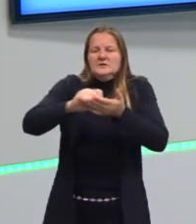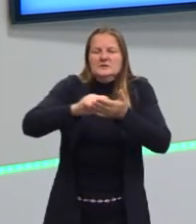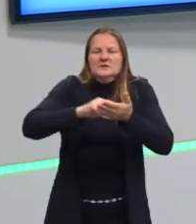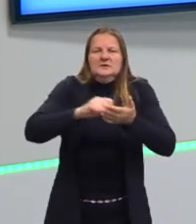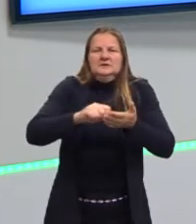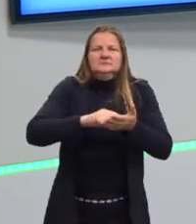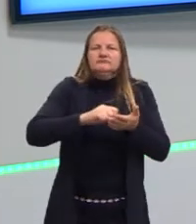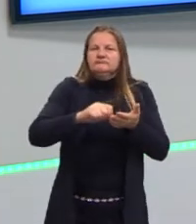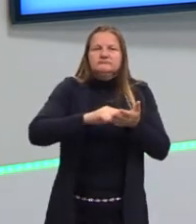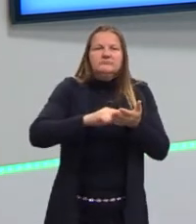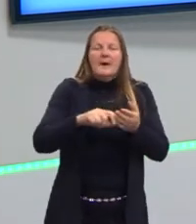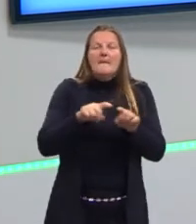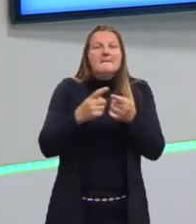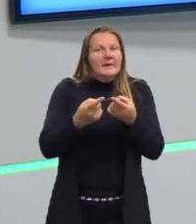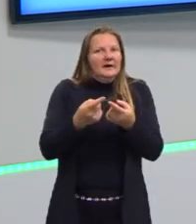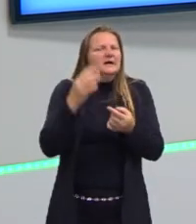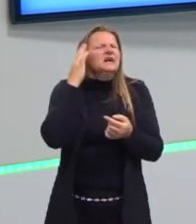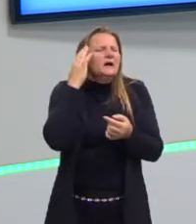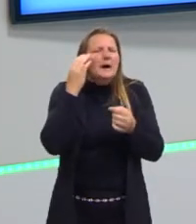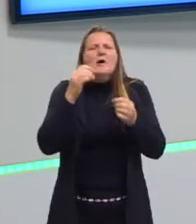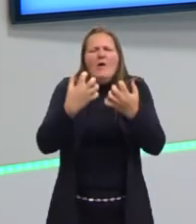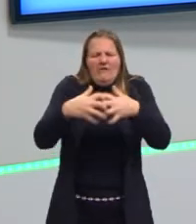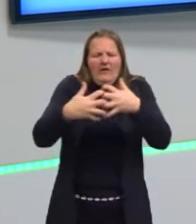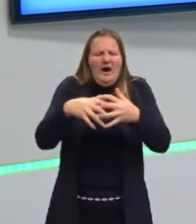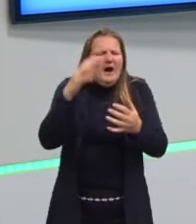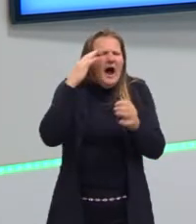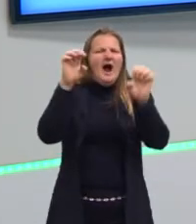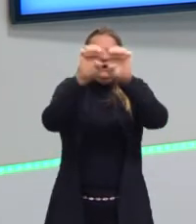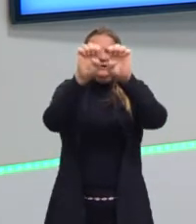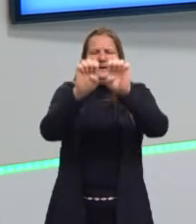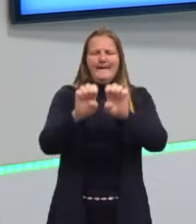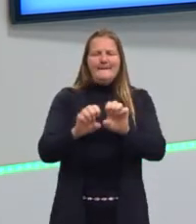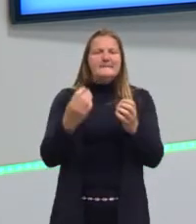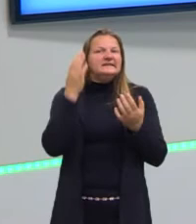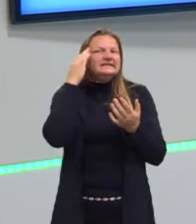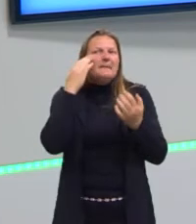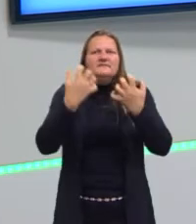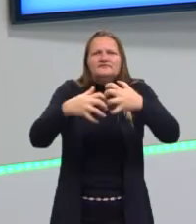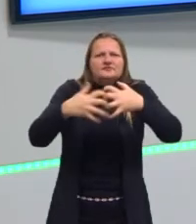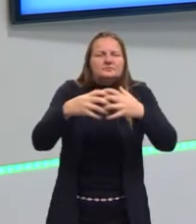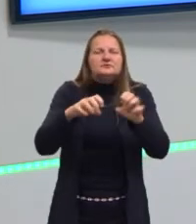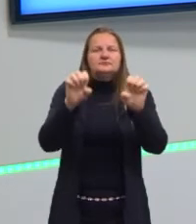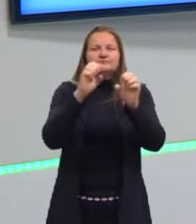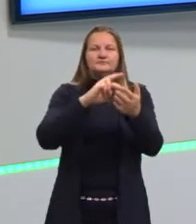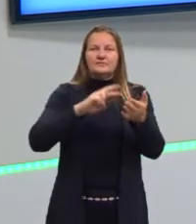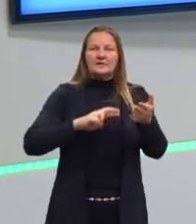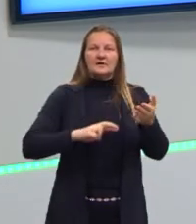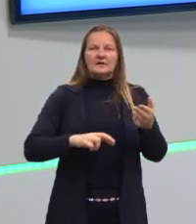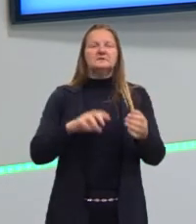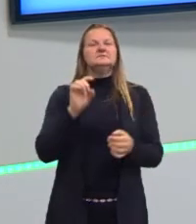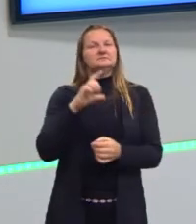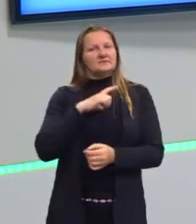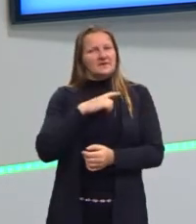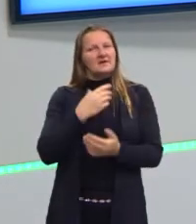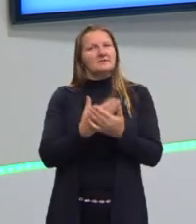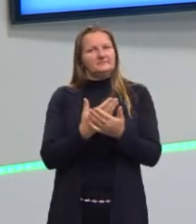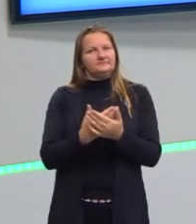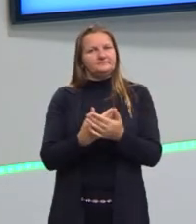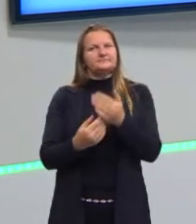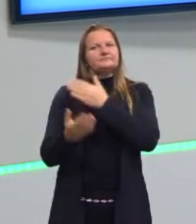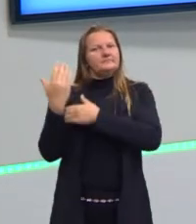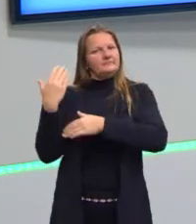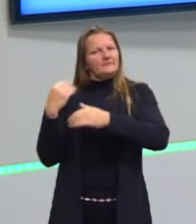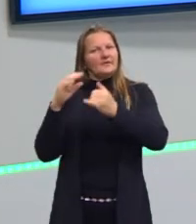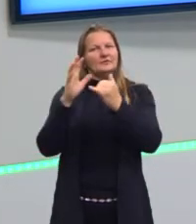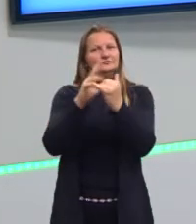escrevendo tá mas eu já sei como é que funciona o esqueleto da redação tem uma aula só sobre o esqueleto tá lá no